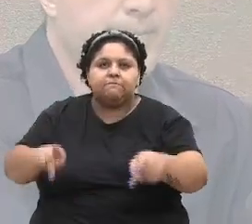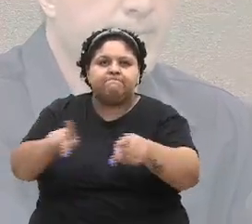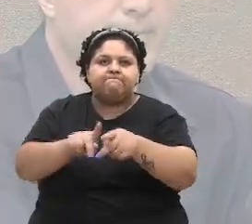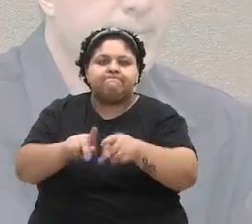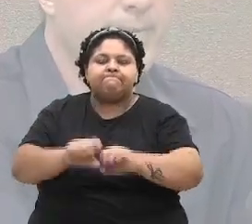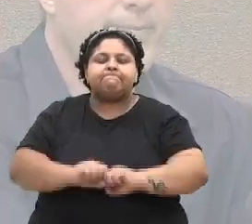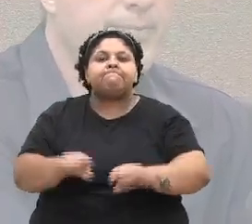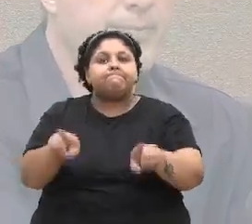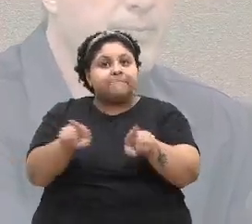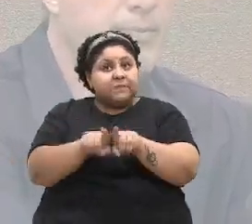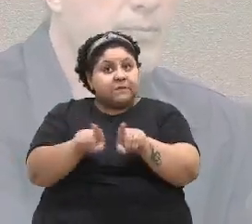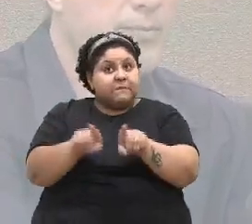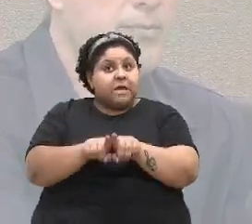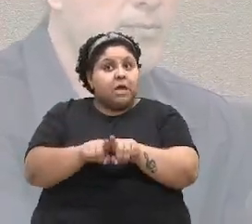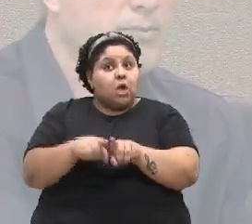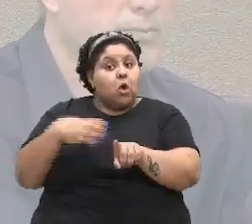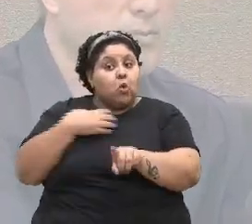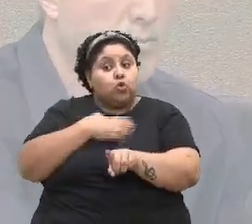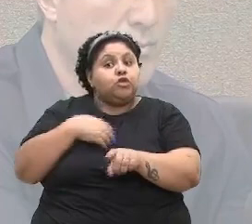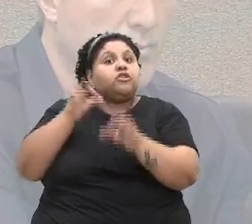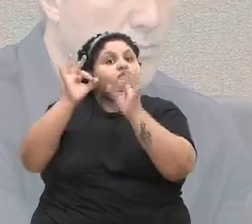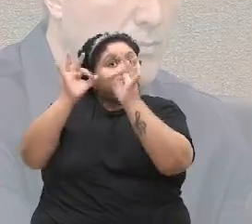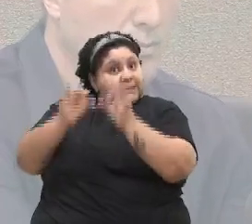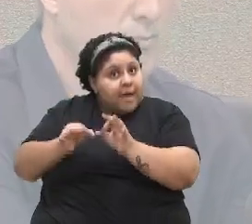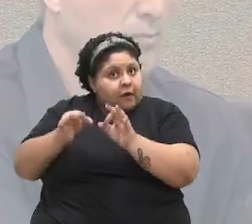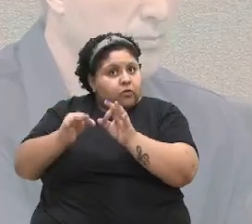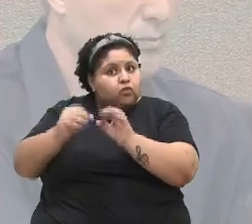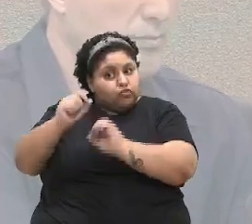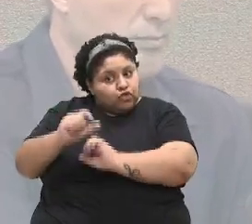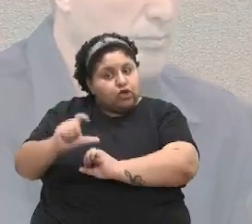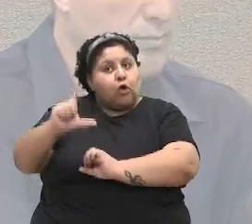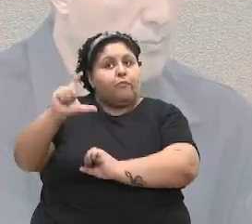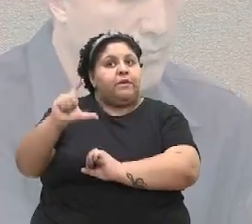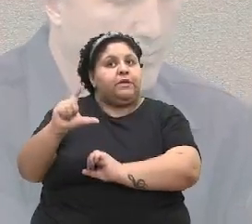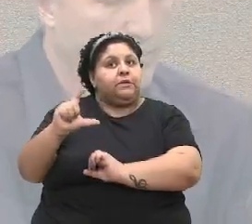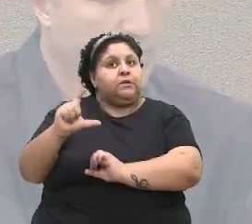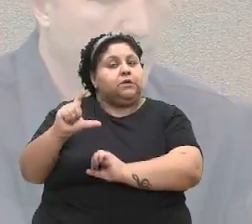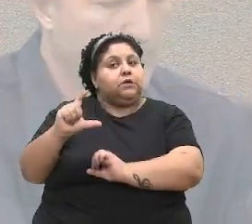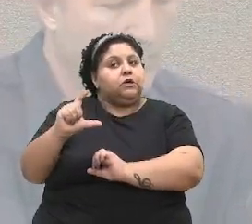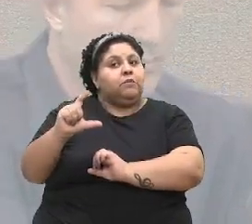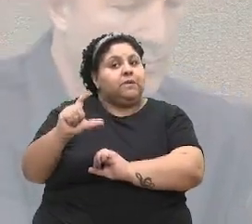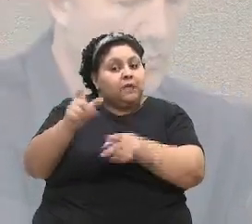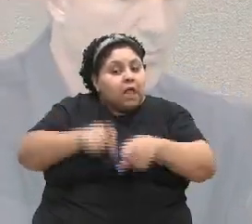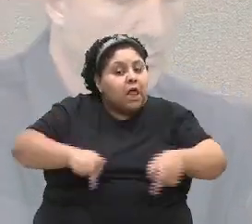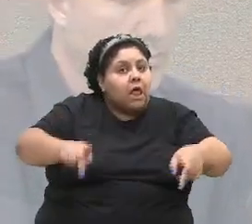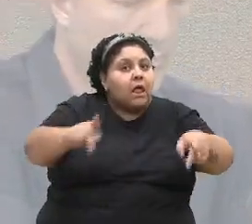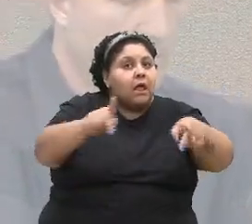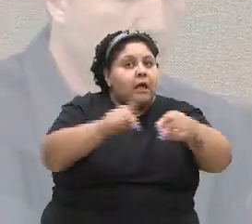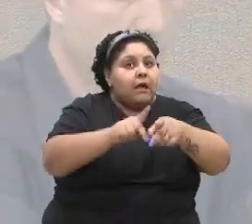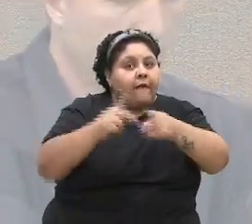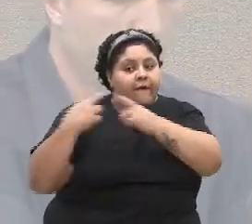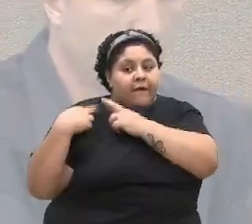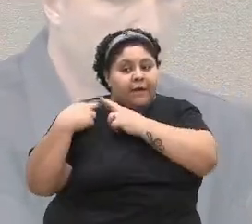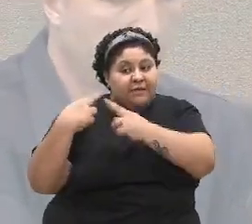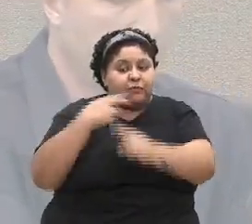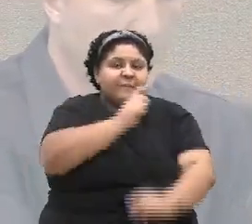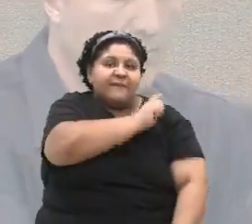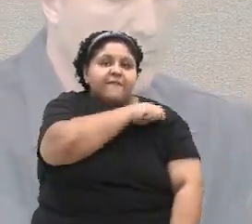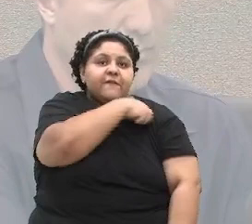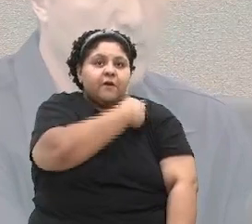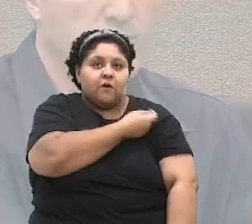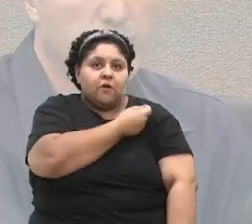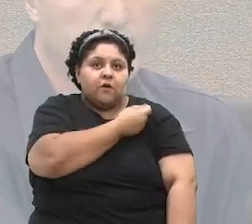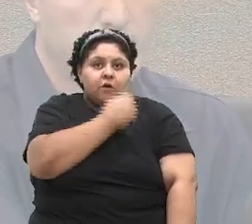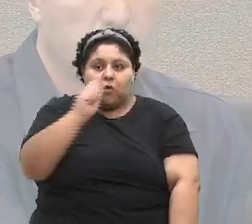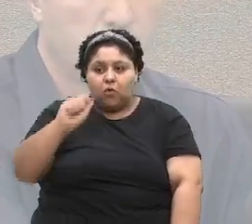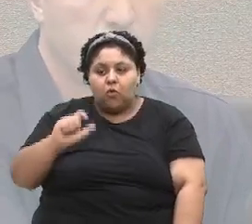Ressaltamos que o meio correto para aumentar os recursos disponíveis para a máquina pública é a responsabilidade fiscal, o aumento